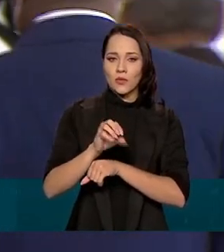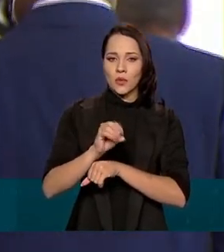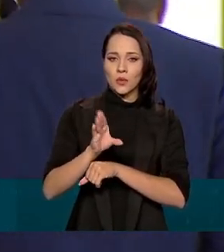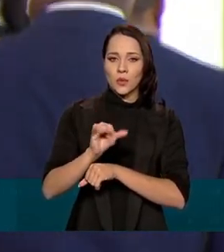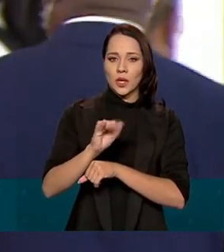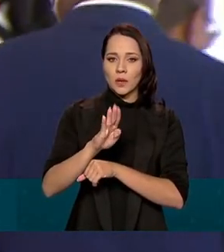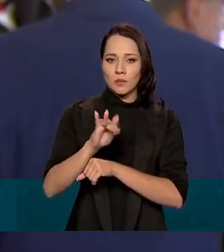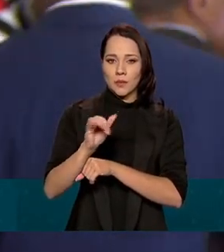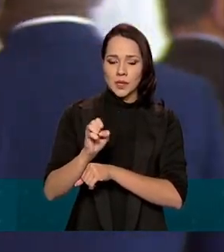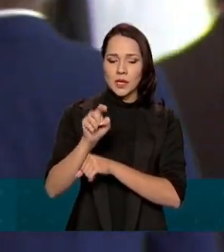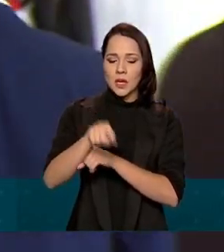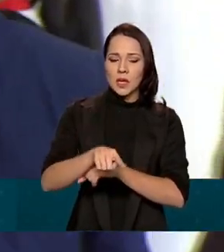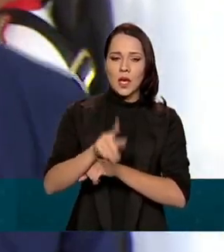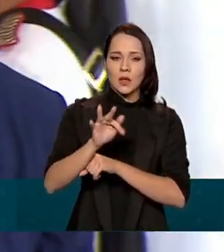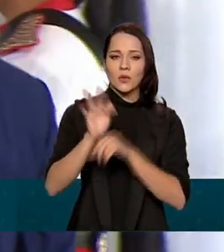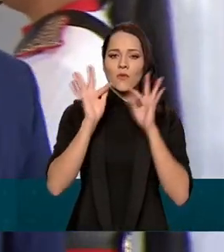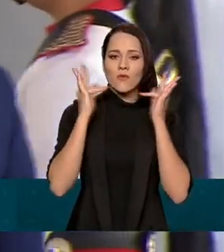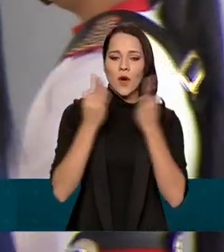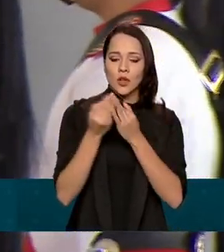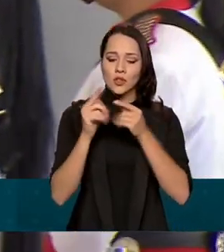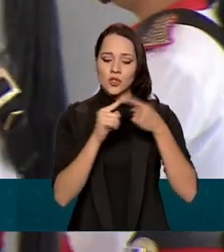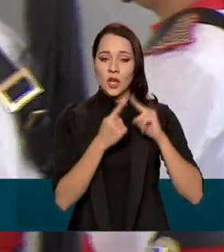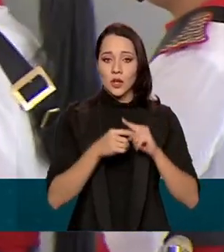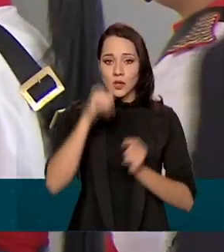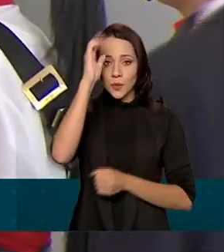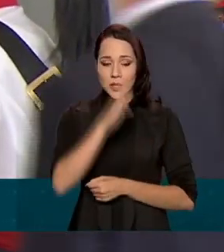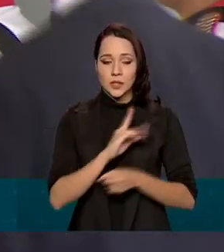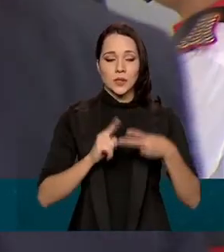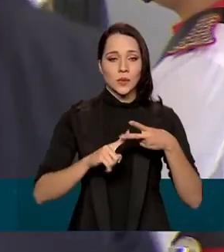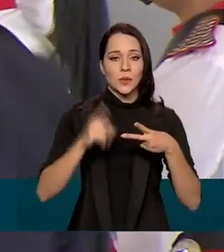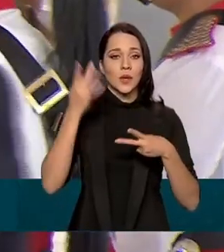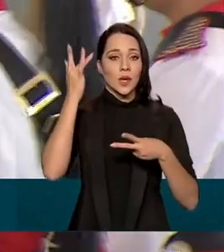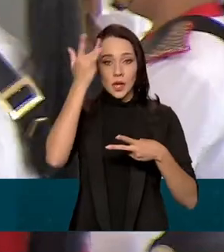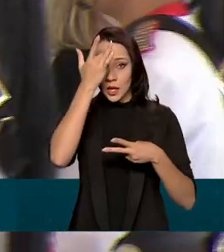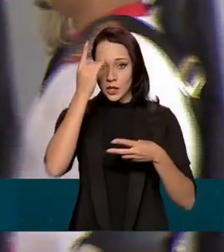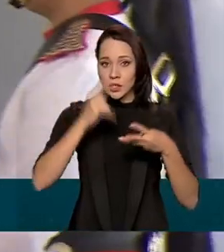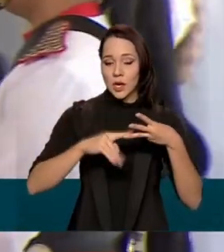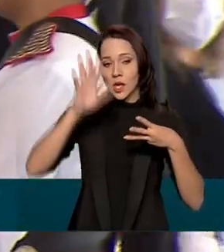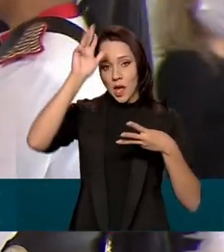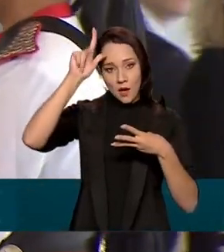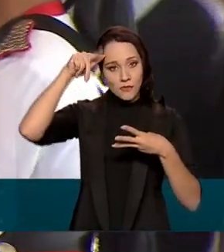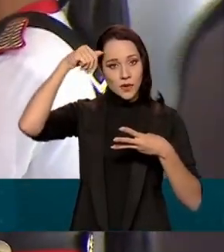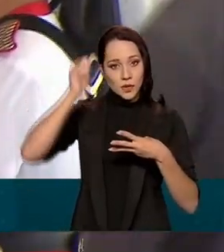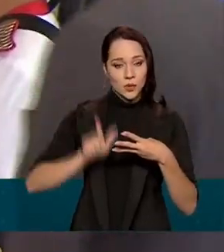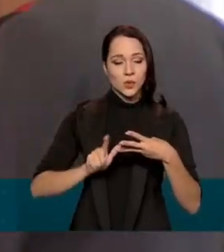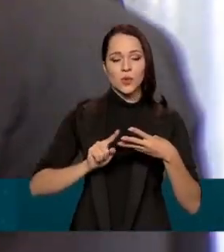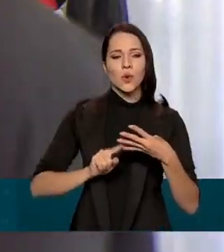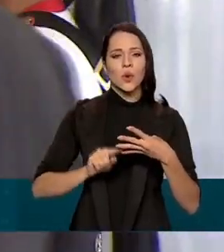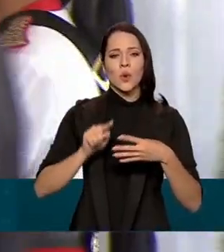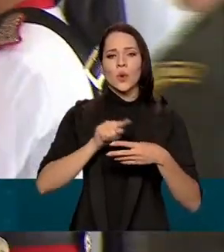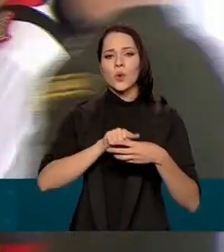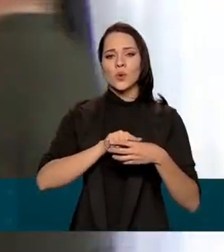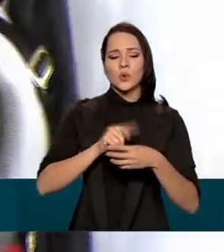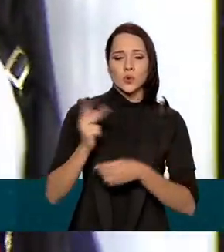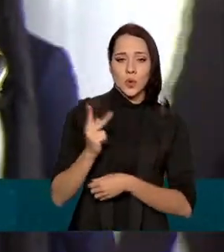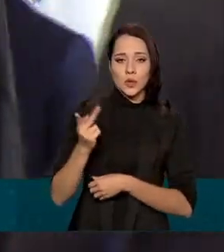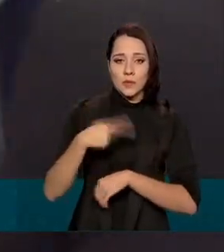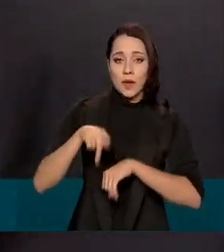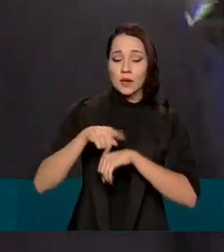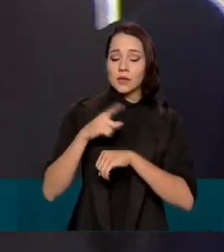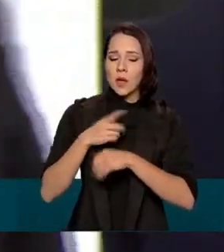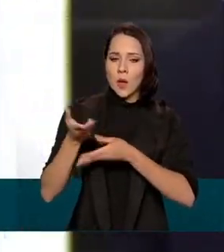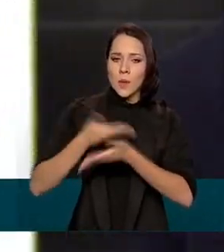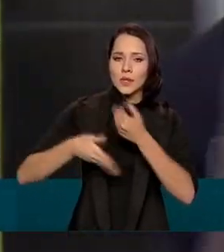que é do Fórum de Diálogo entre Brasil, Índia e África do Sul. Os dois países têm cooperação educacional